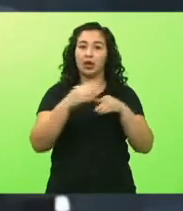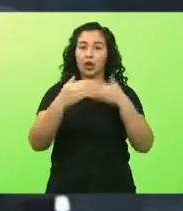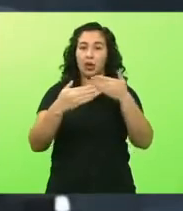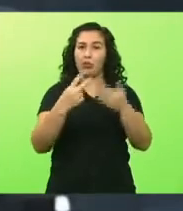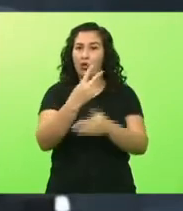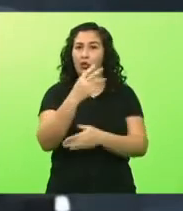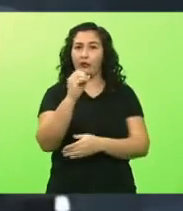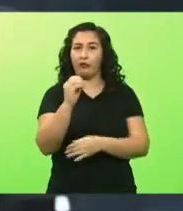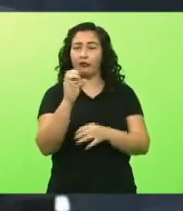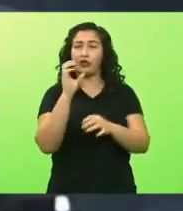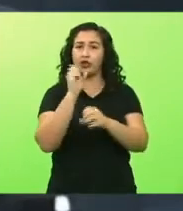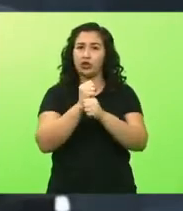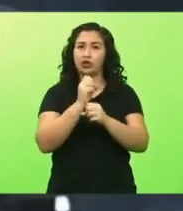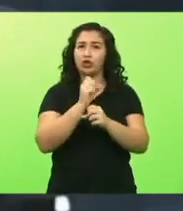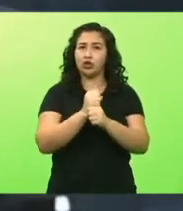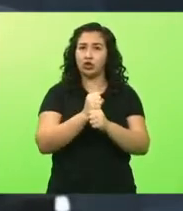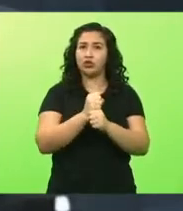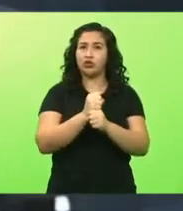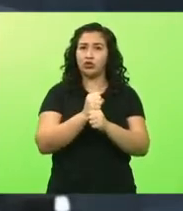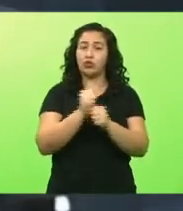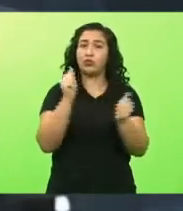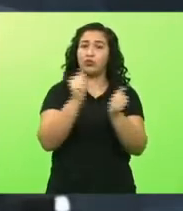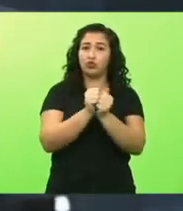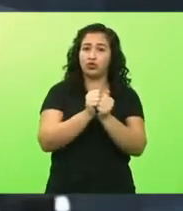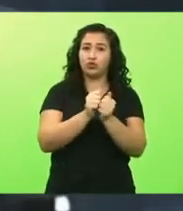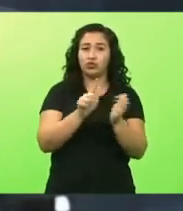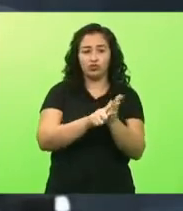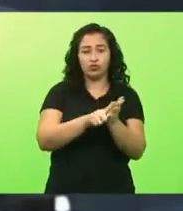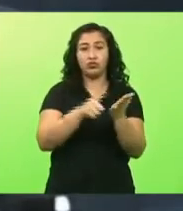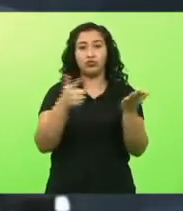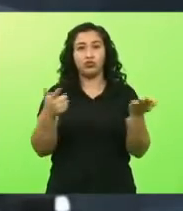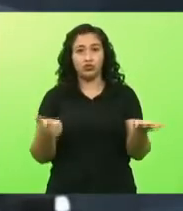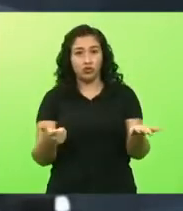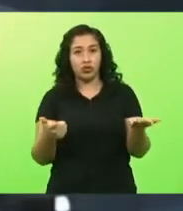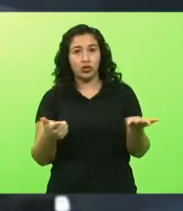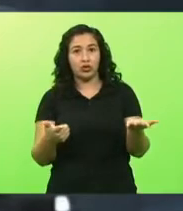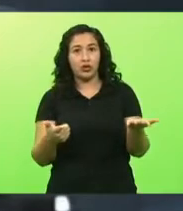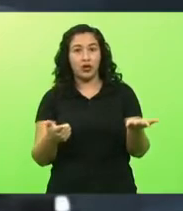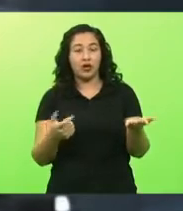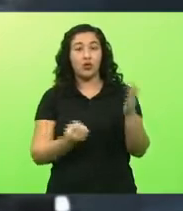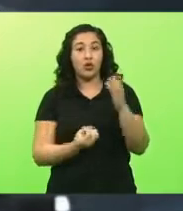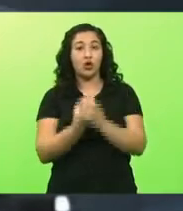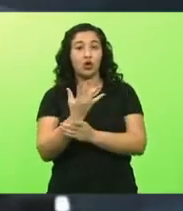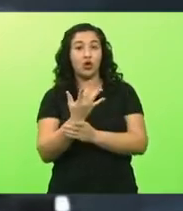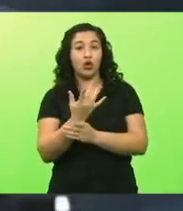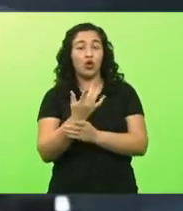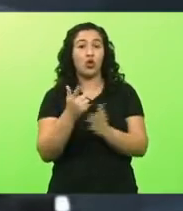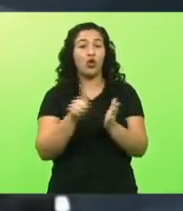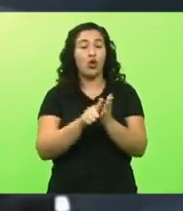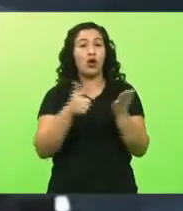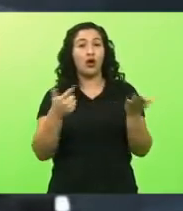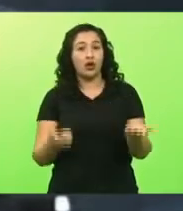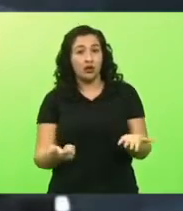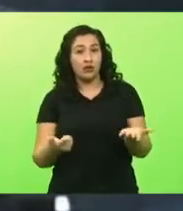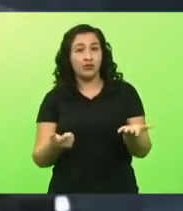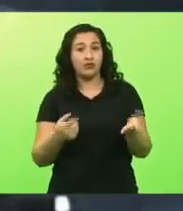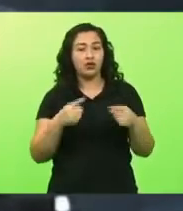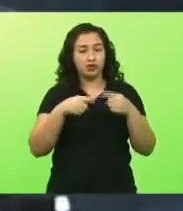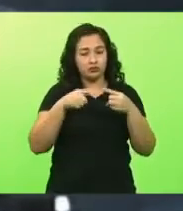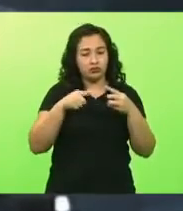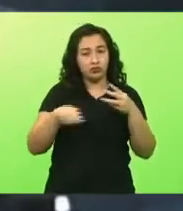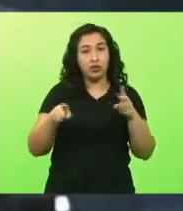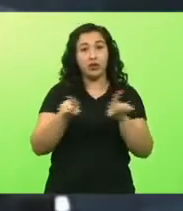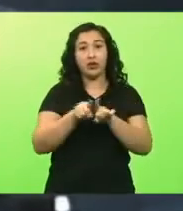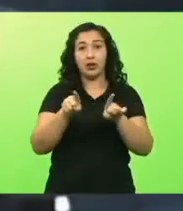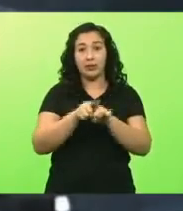os principais jornais de Santa Catarina. Fundou uma revista semanal e escreveu um livro, O Farrapo